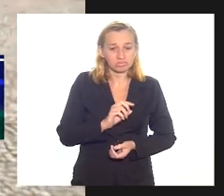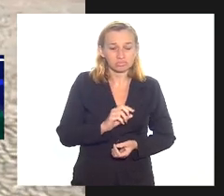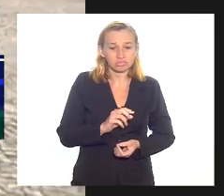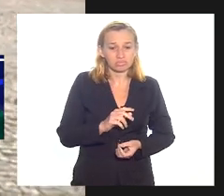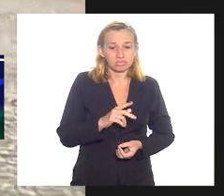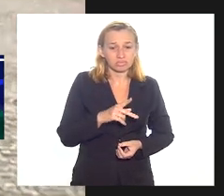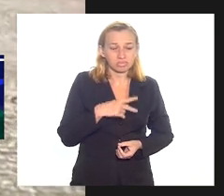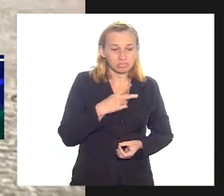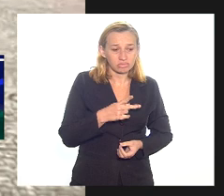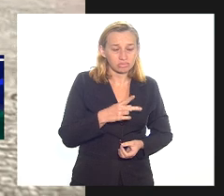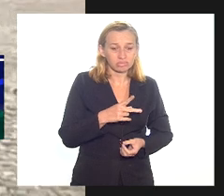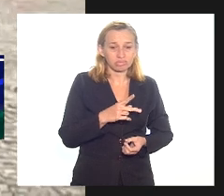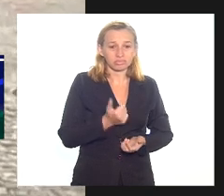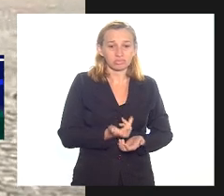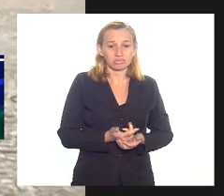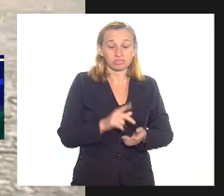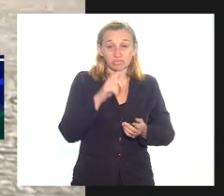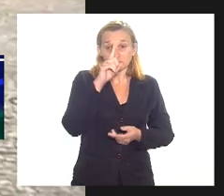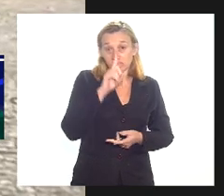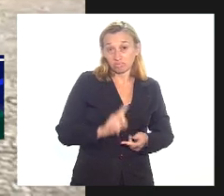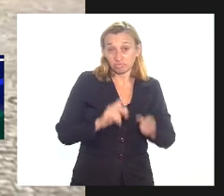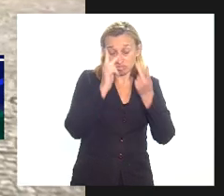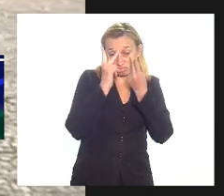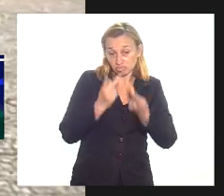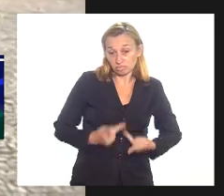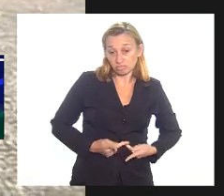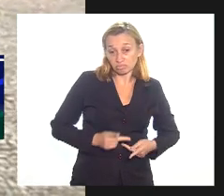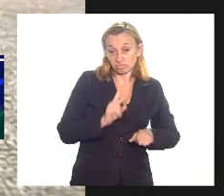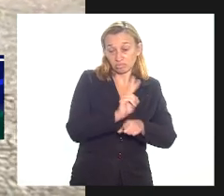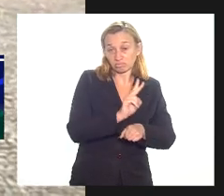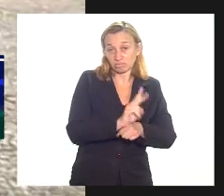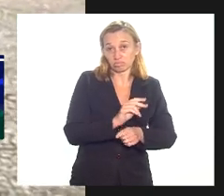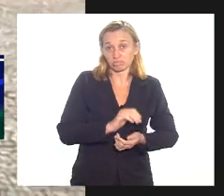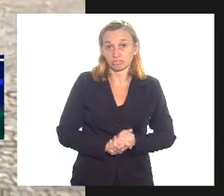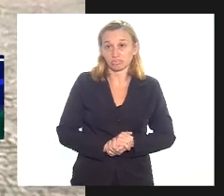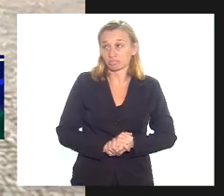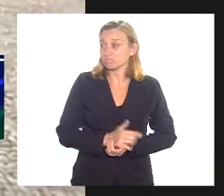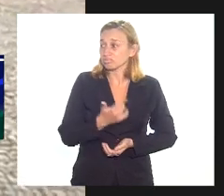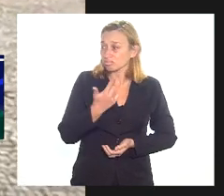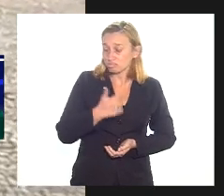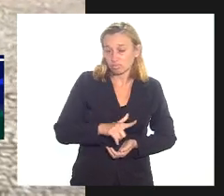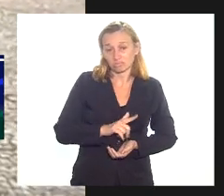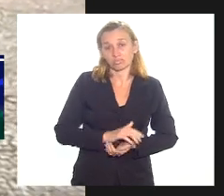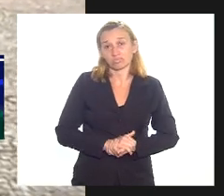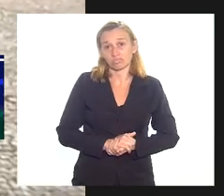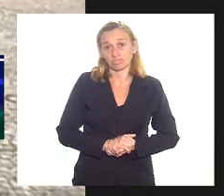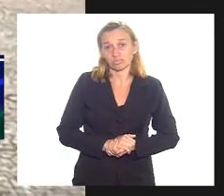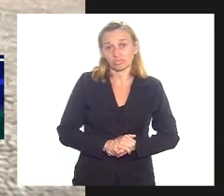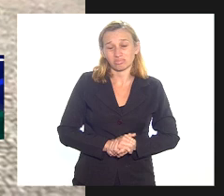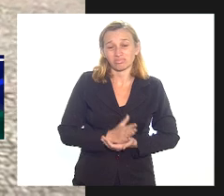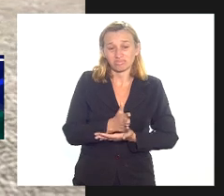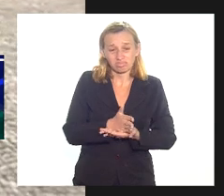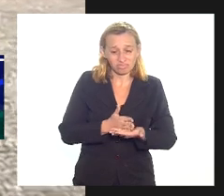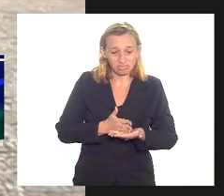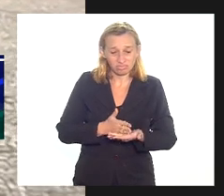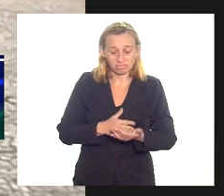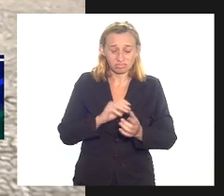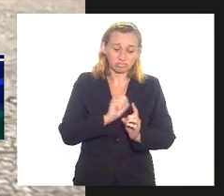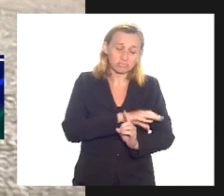dizem defensores de direitos humanos nessa casa. Mais uma vez, uma tentativa de dividir a